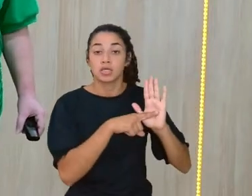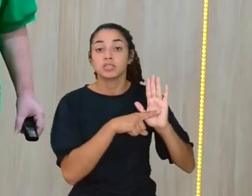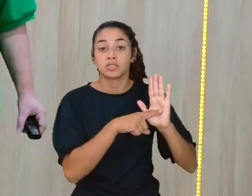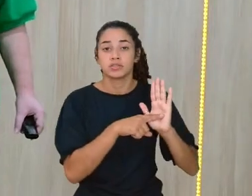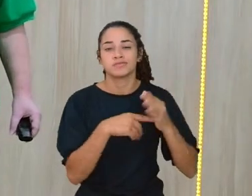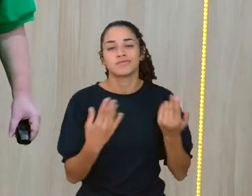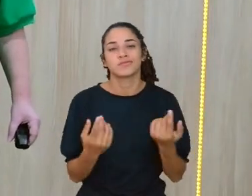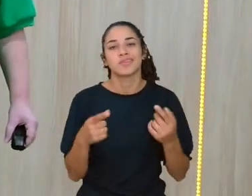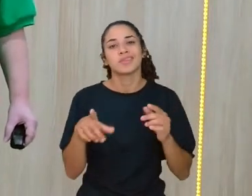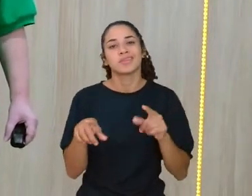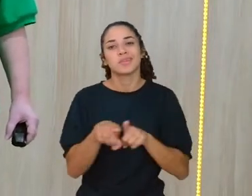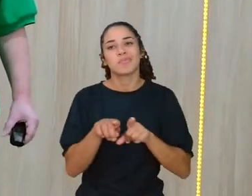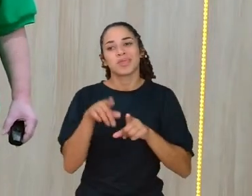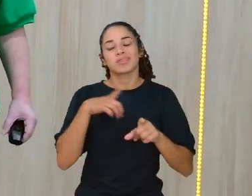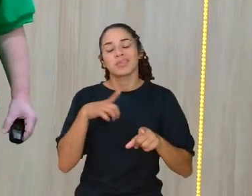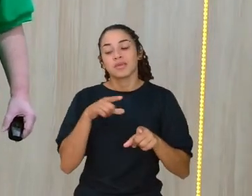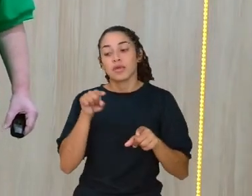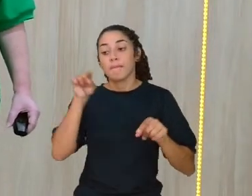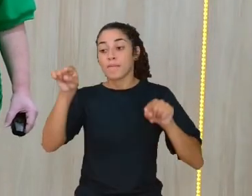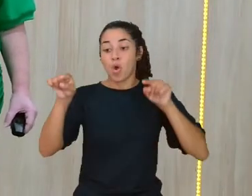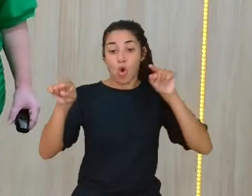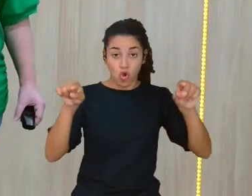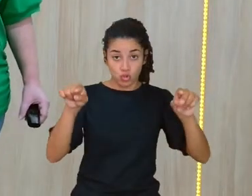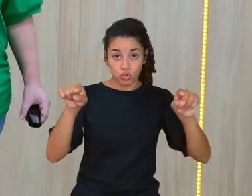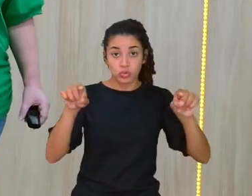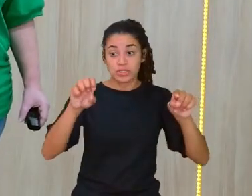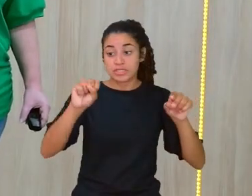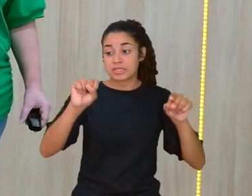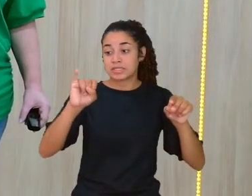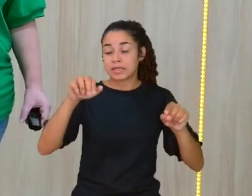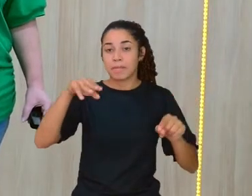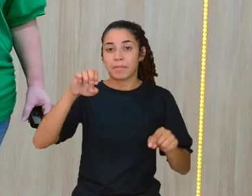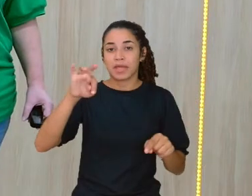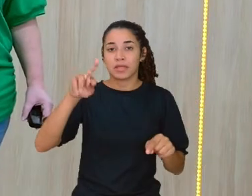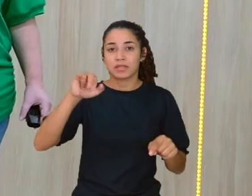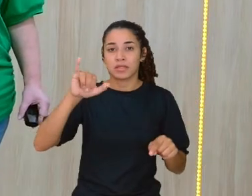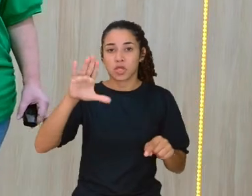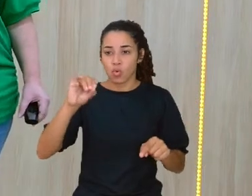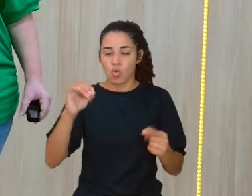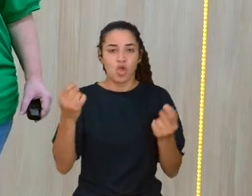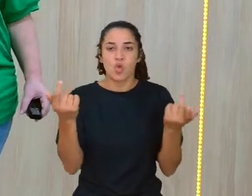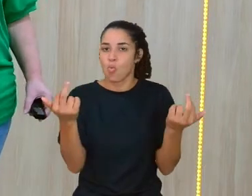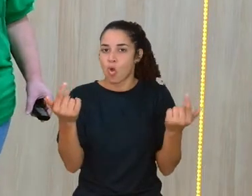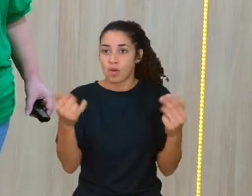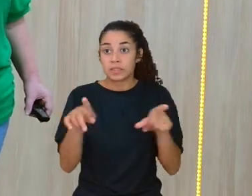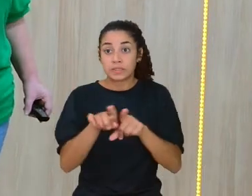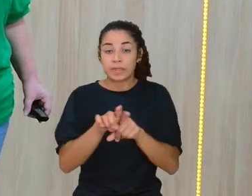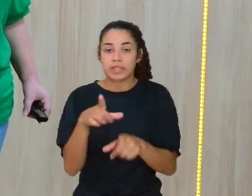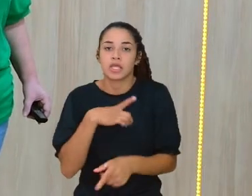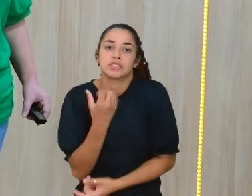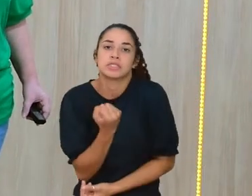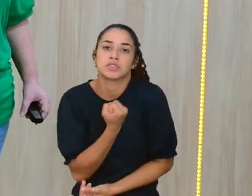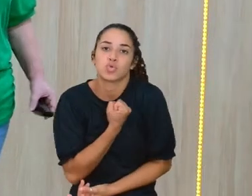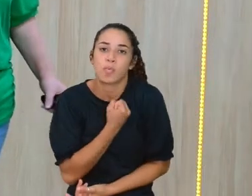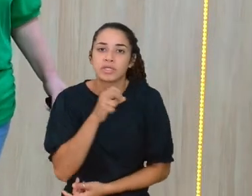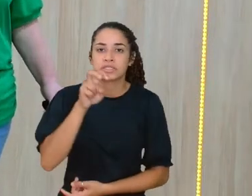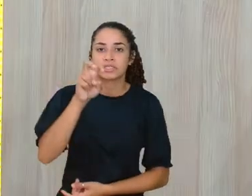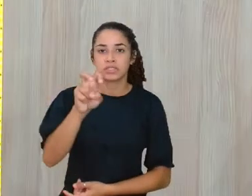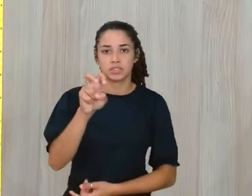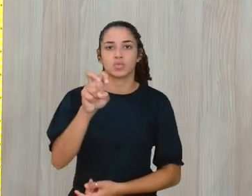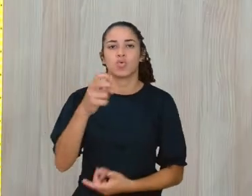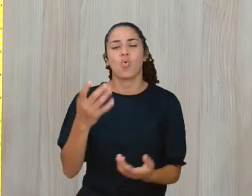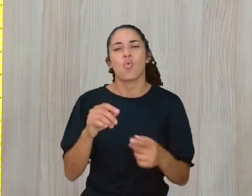lembra dos números simétricos. Então, quem é o simétrico de 5, Marta? Menos